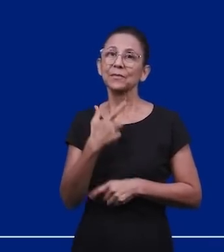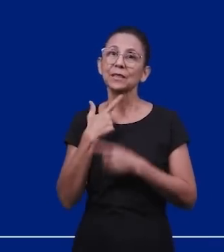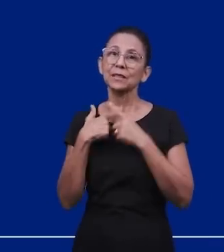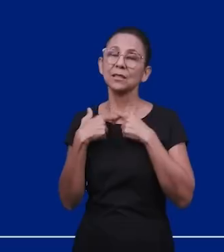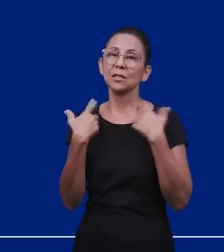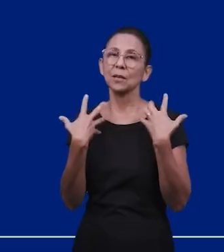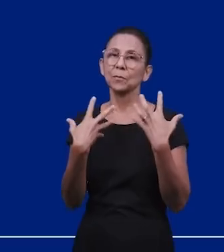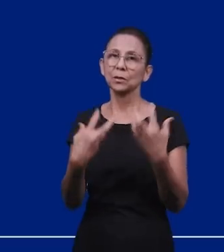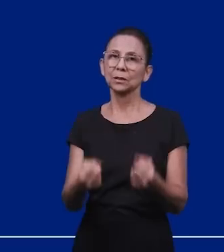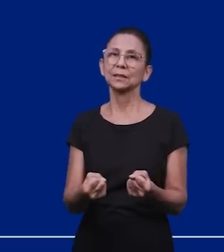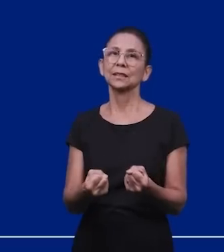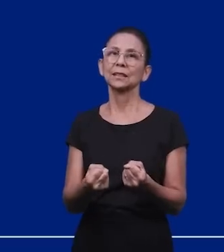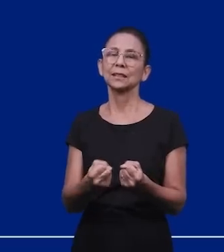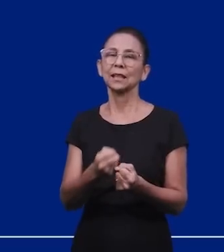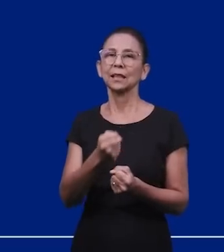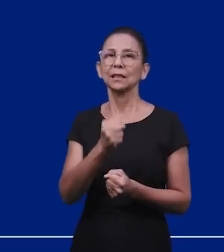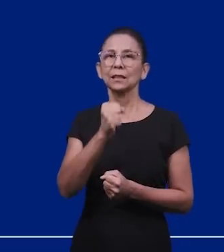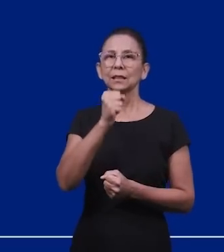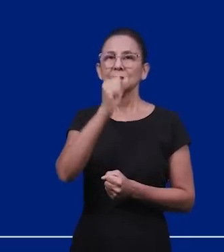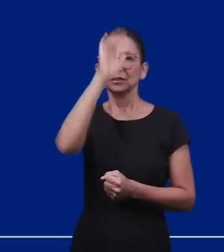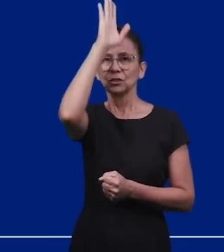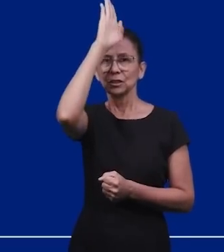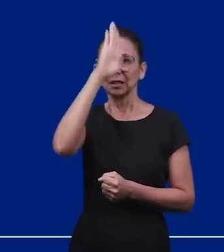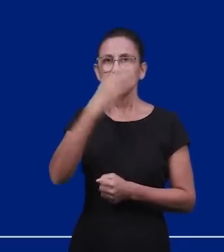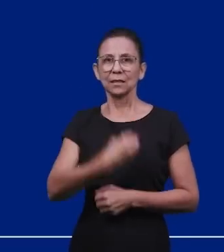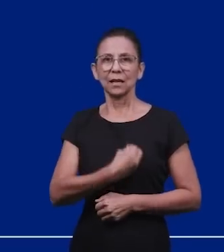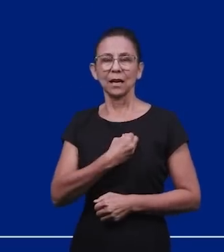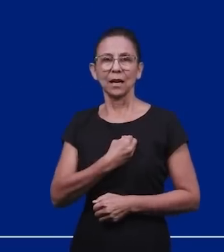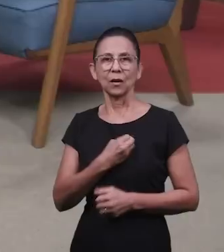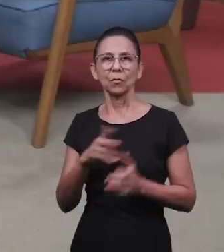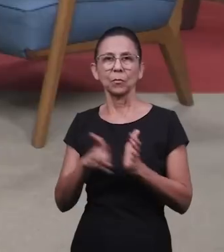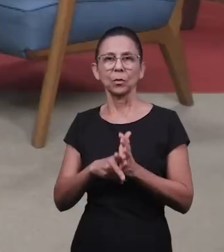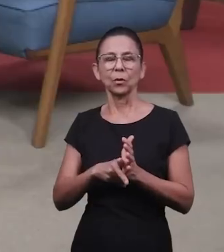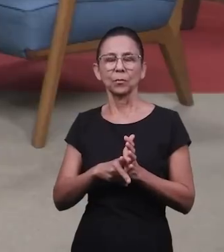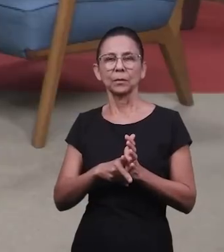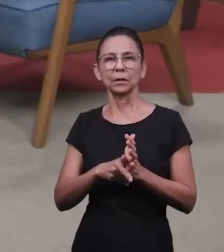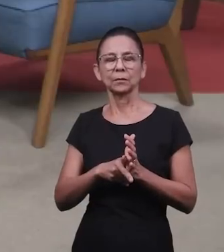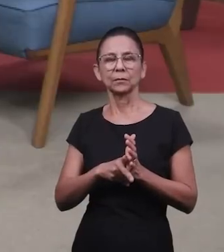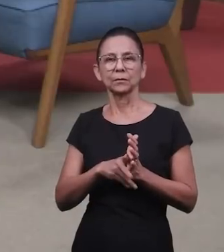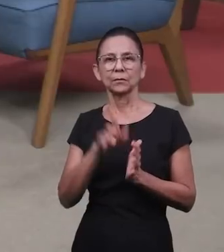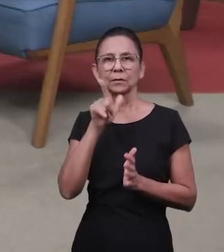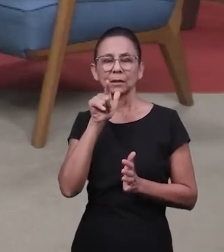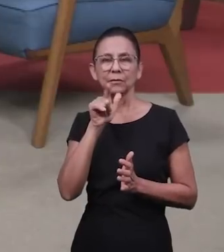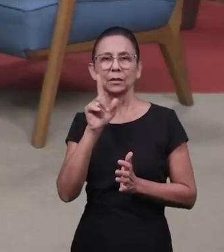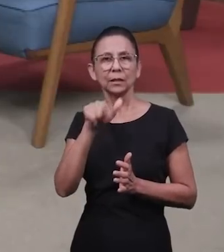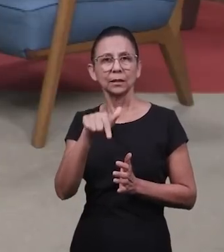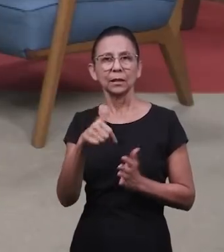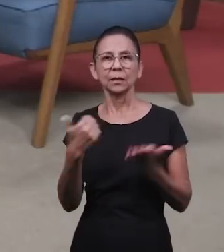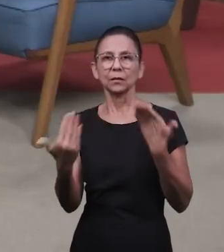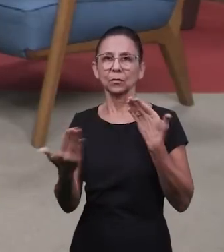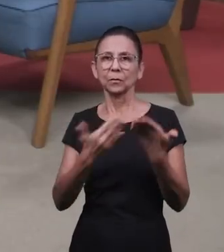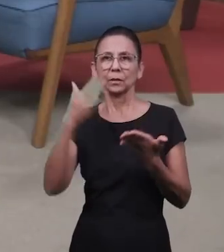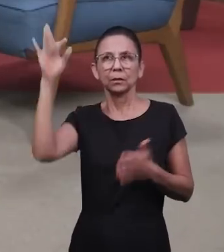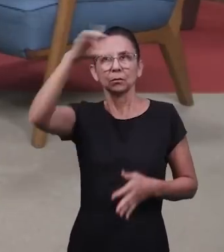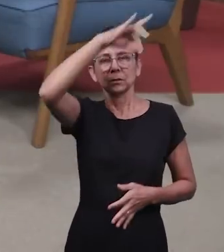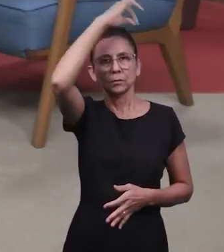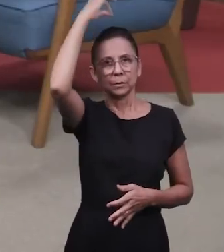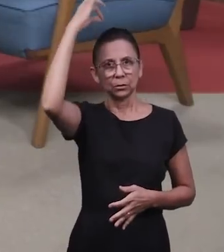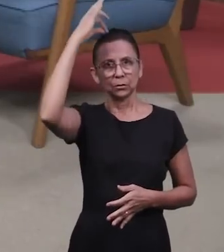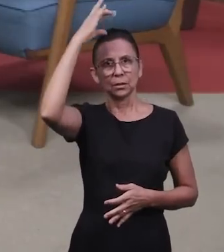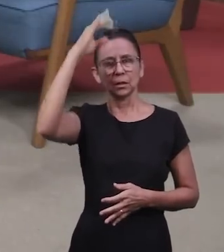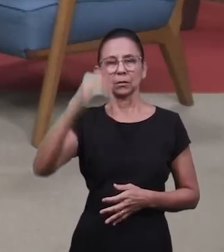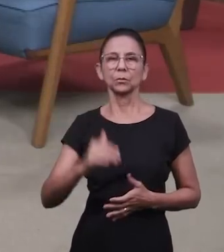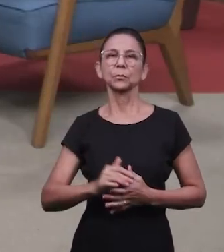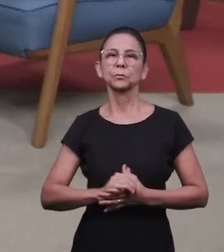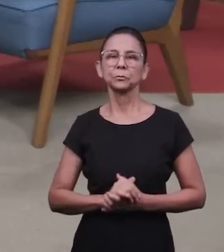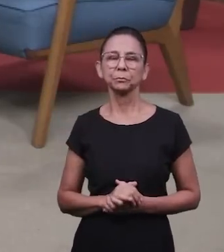de graça da água da vida. Dentro dessa característica da igreja que se destaca como